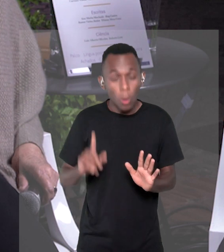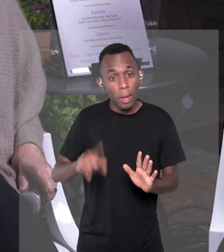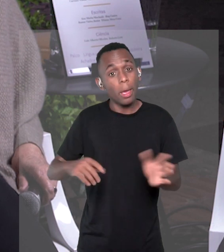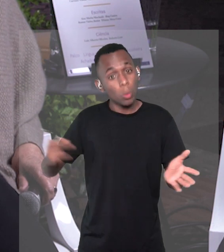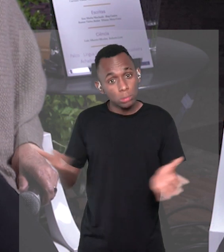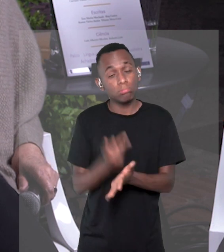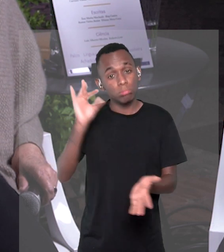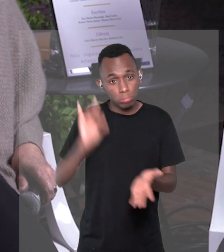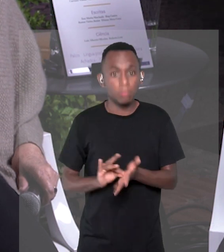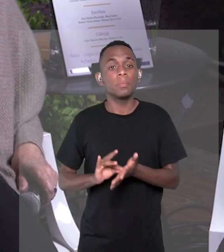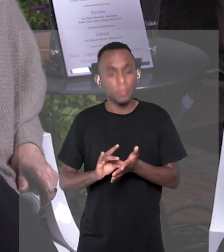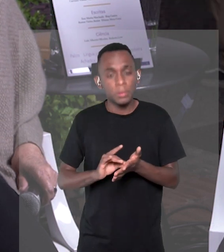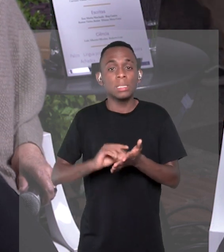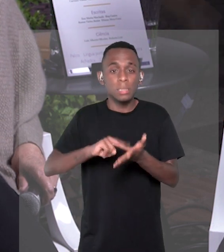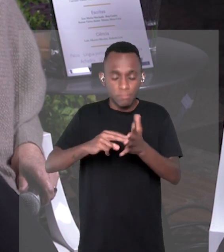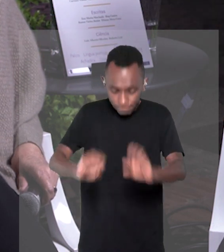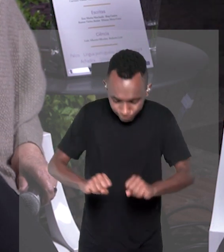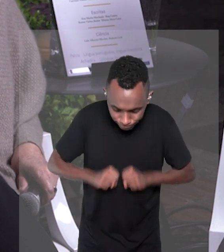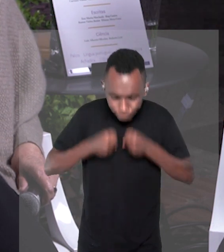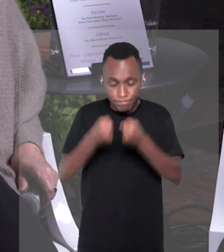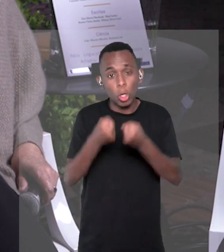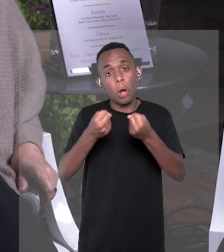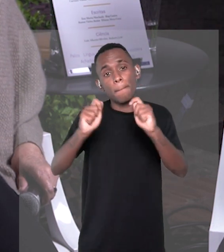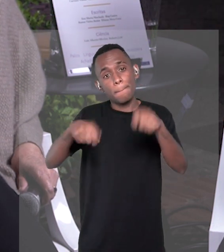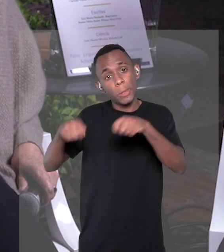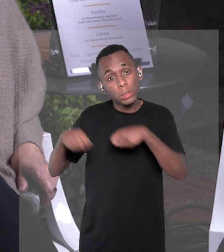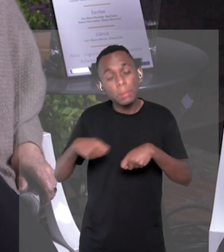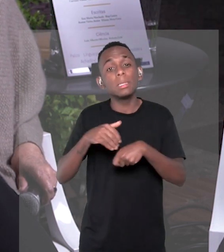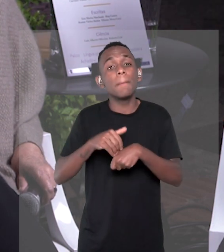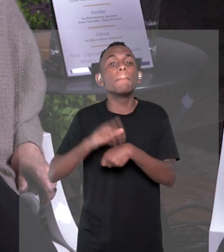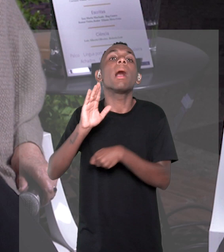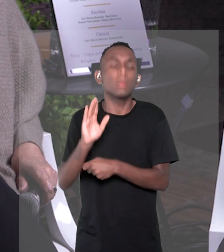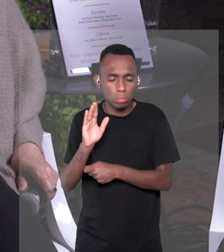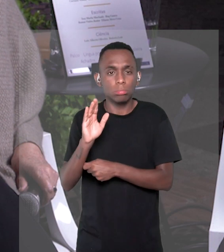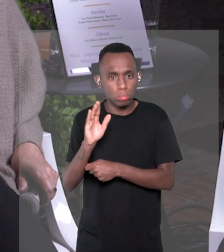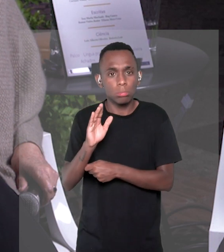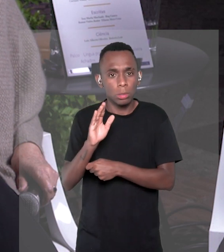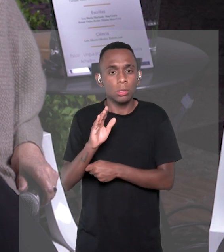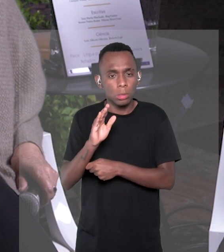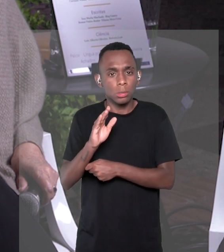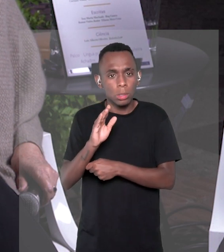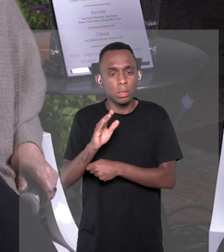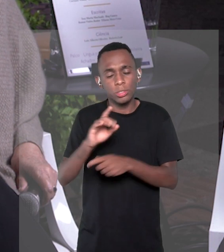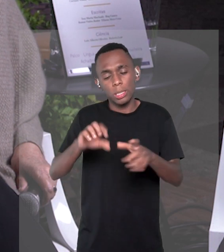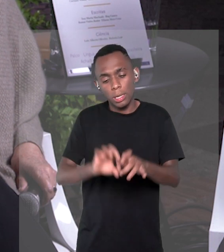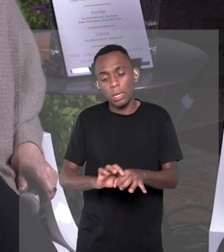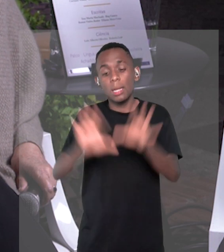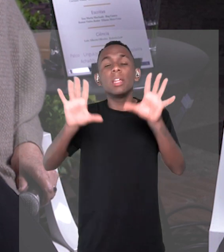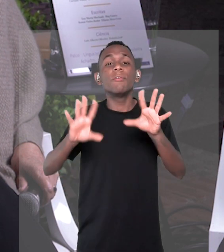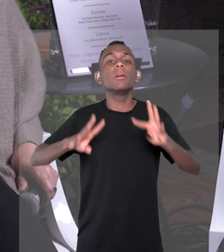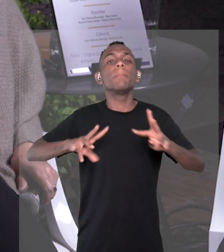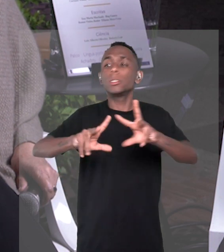com isso, mais dignidade. E isto não é palavra solta. Democracia, a Rosisca vem de dizer, é para